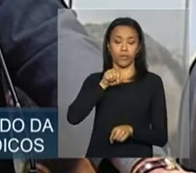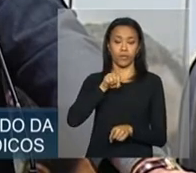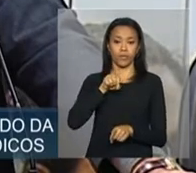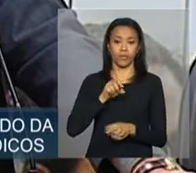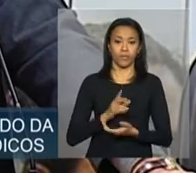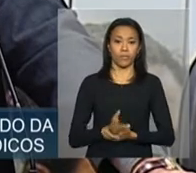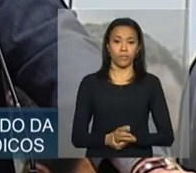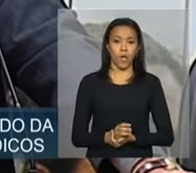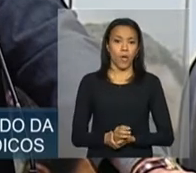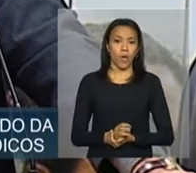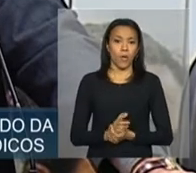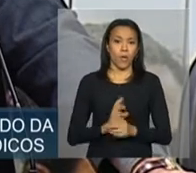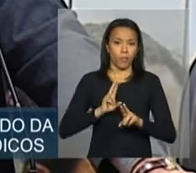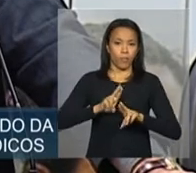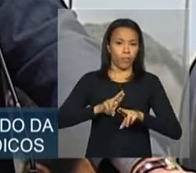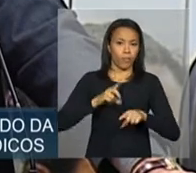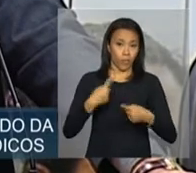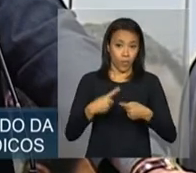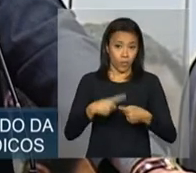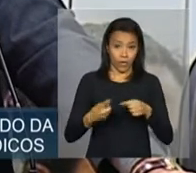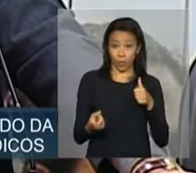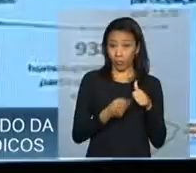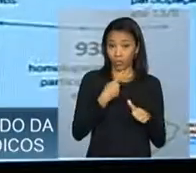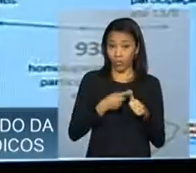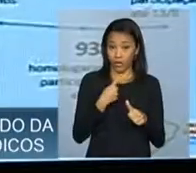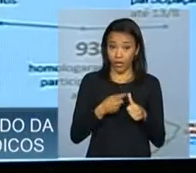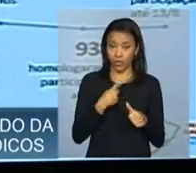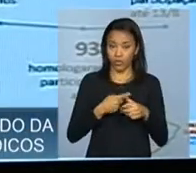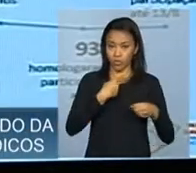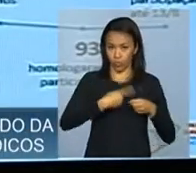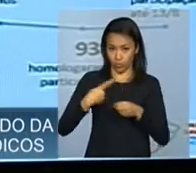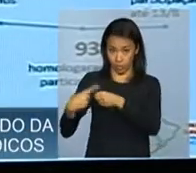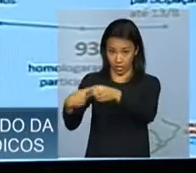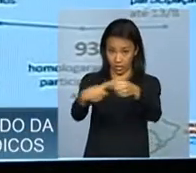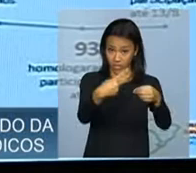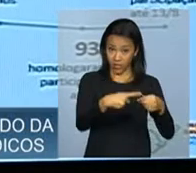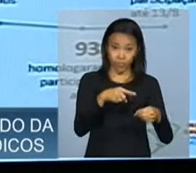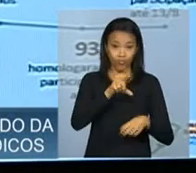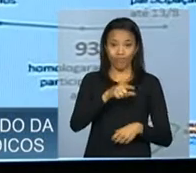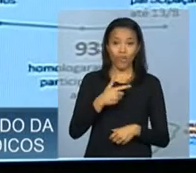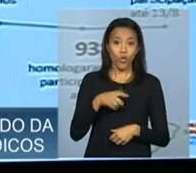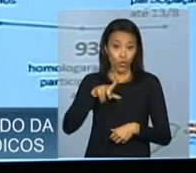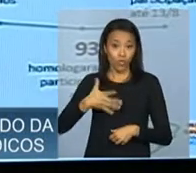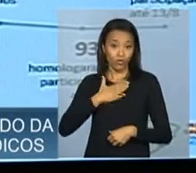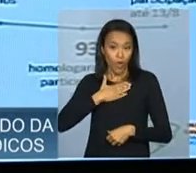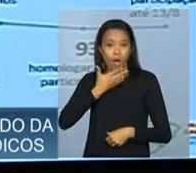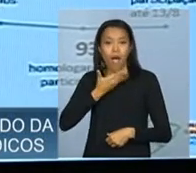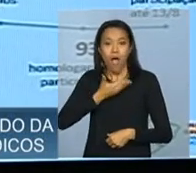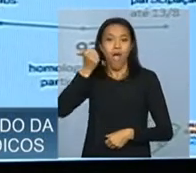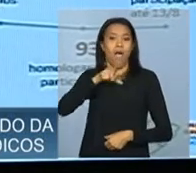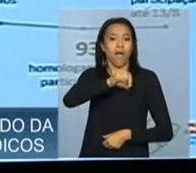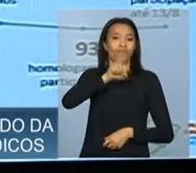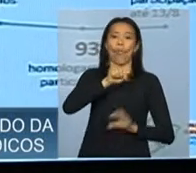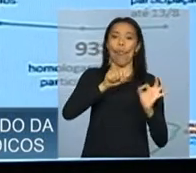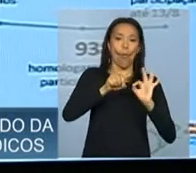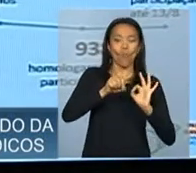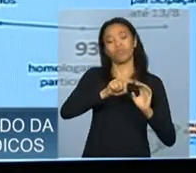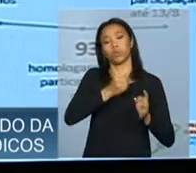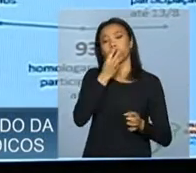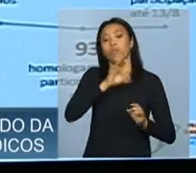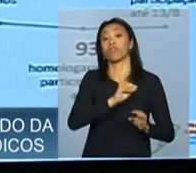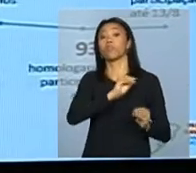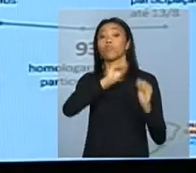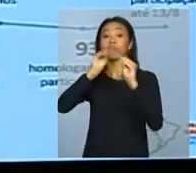conta de não terem sido atendidos no primeiro momento dos municípios de sua primeira opção foram a realocados e